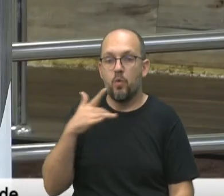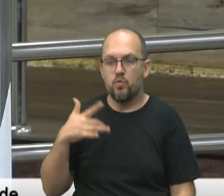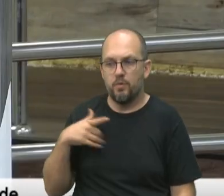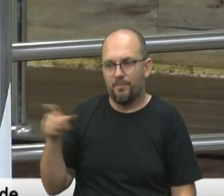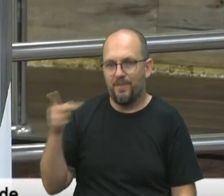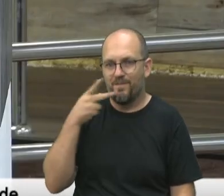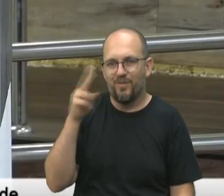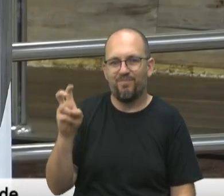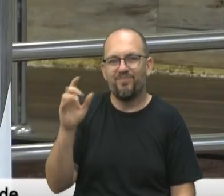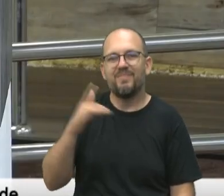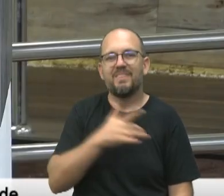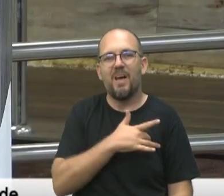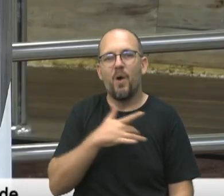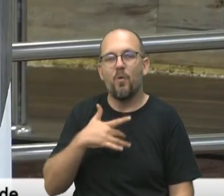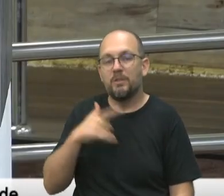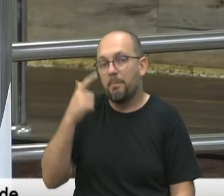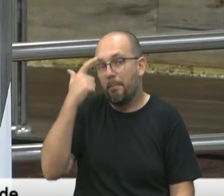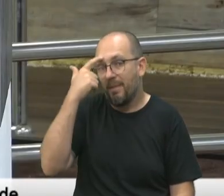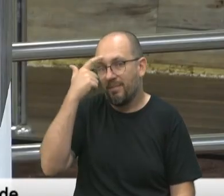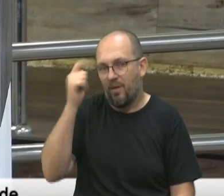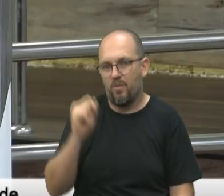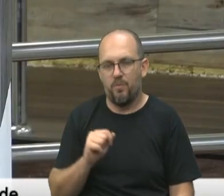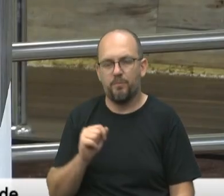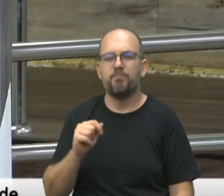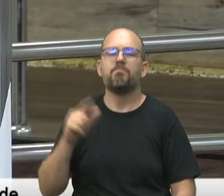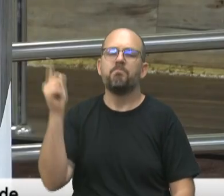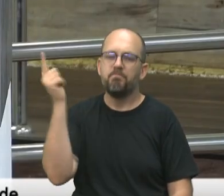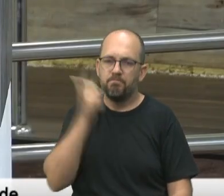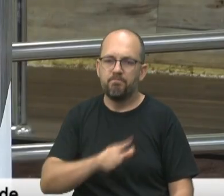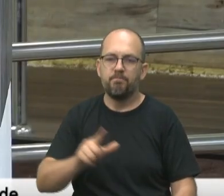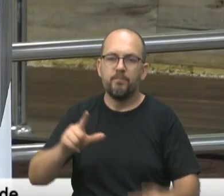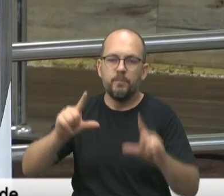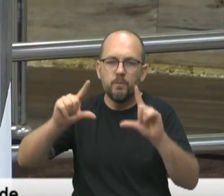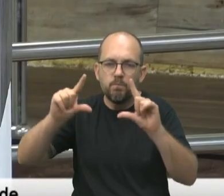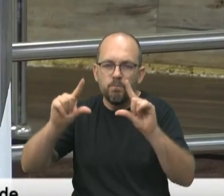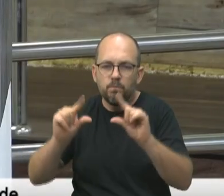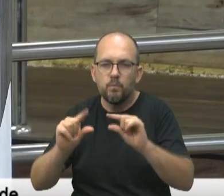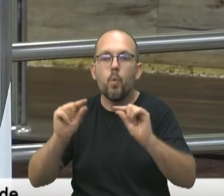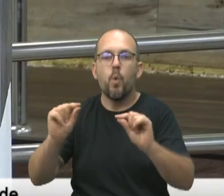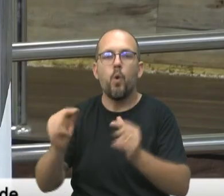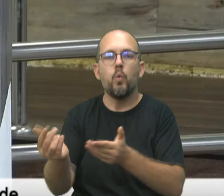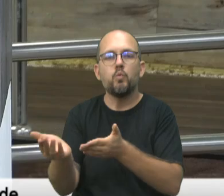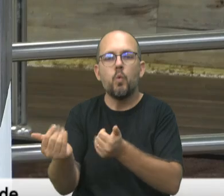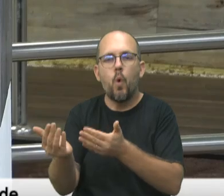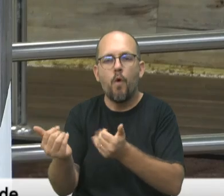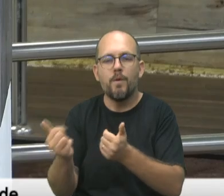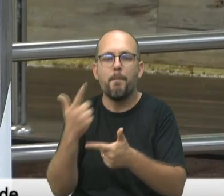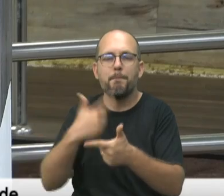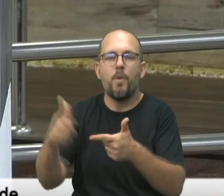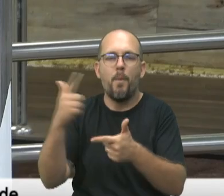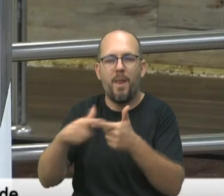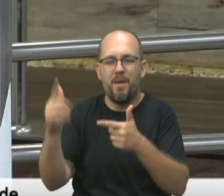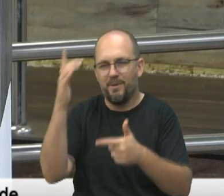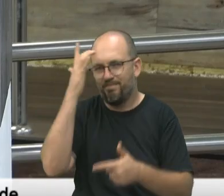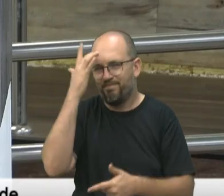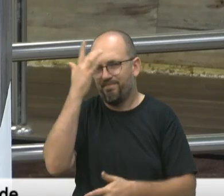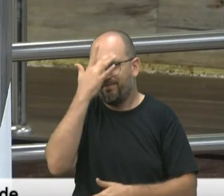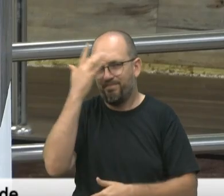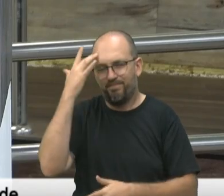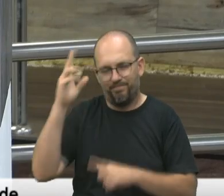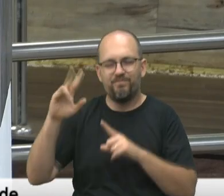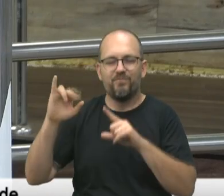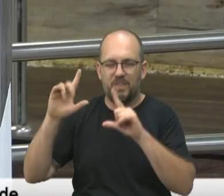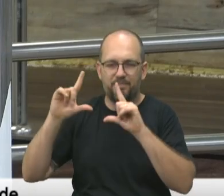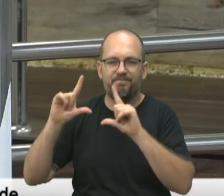saúde mental. A gente vai conseguir reduzir os jovens com problemas com saúde mental, nessas